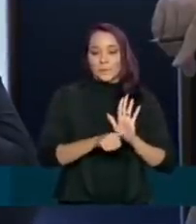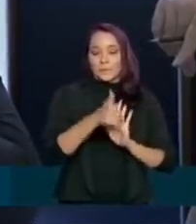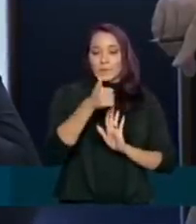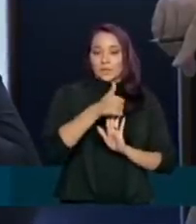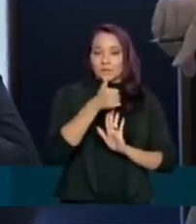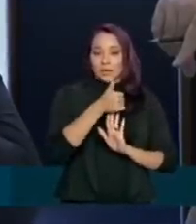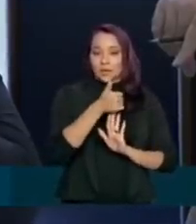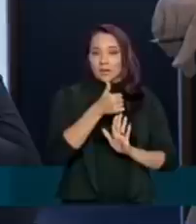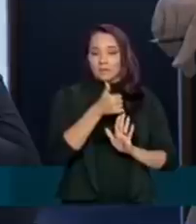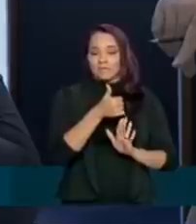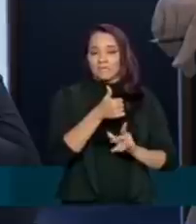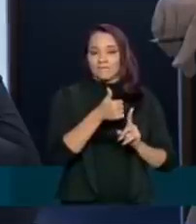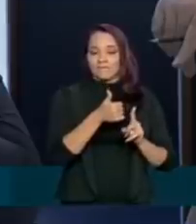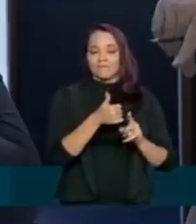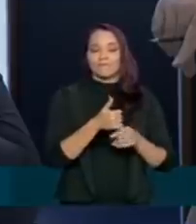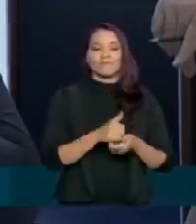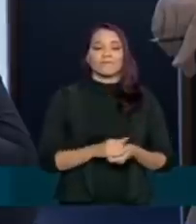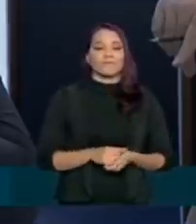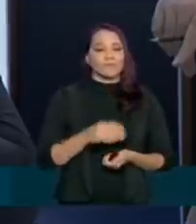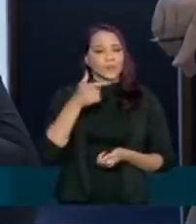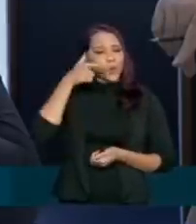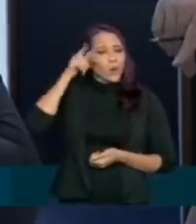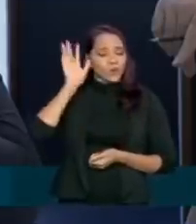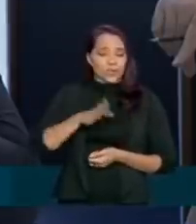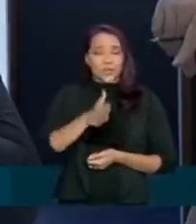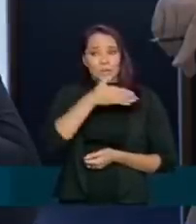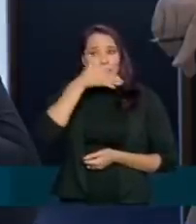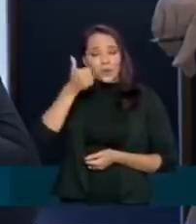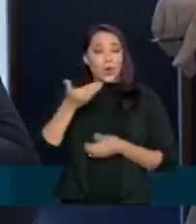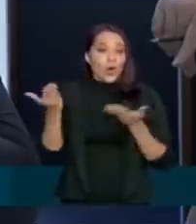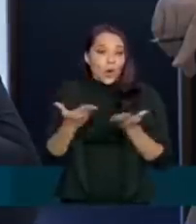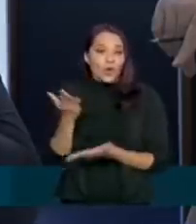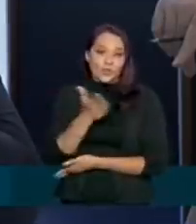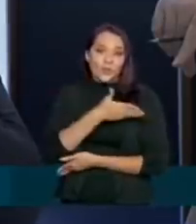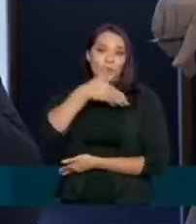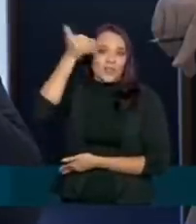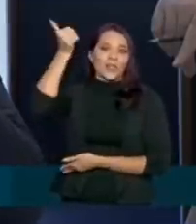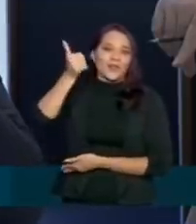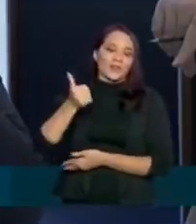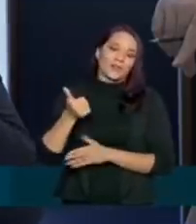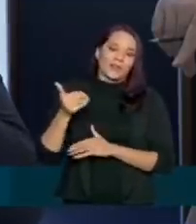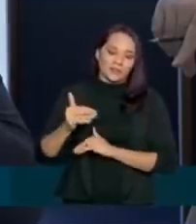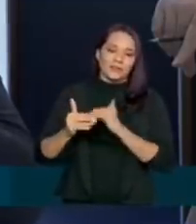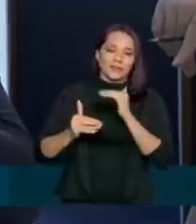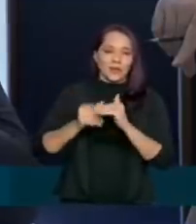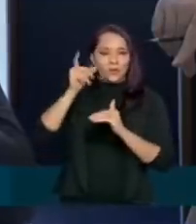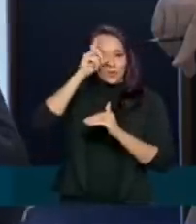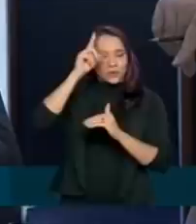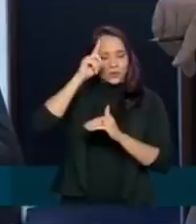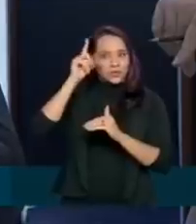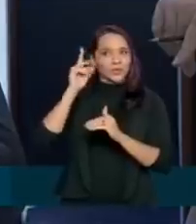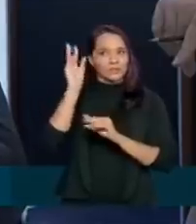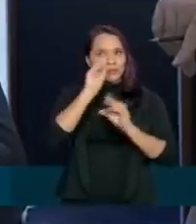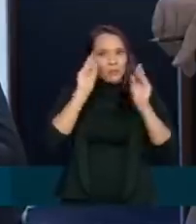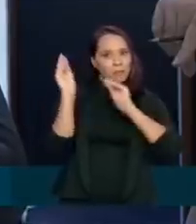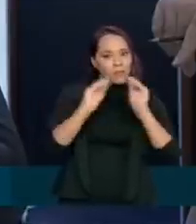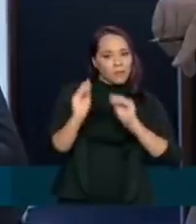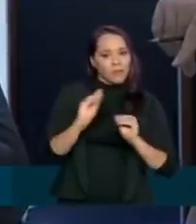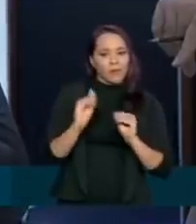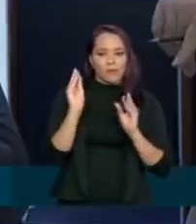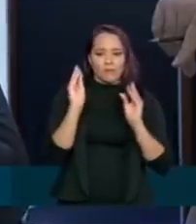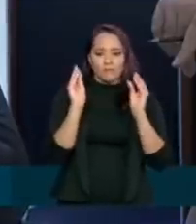dela. E, claro, ontem já melhorou e hoje vai ficar melhor ainda, e assim vai todos os dias. Aí a